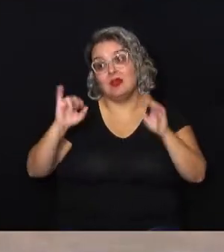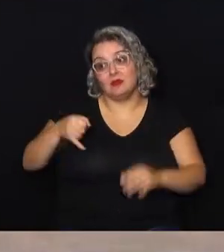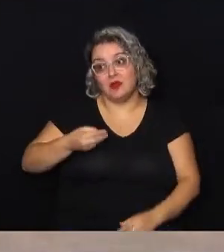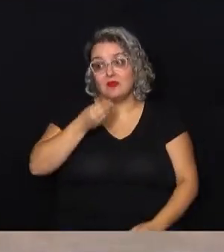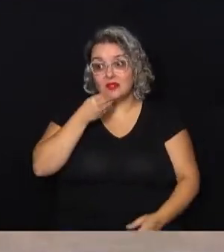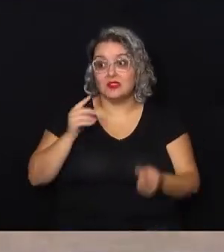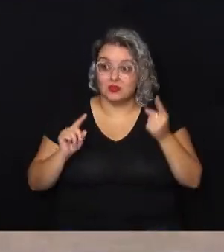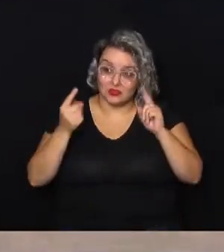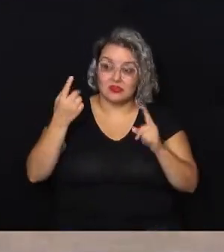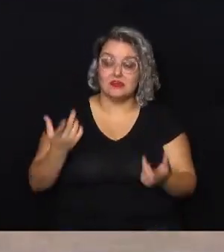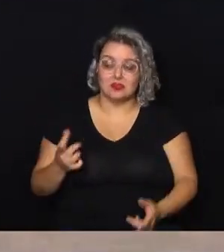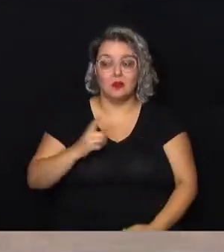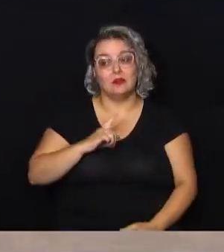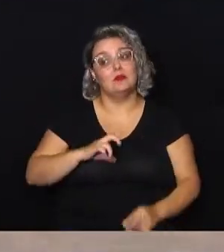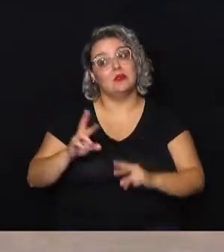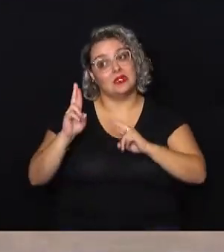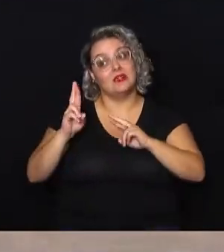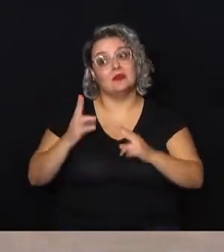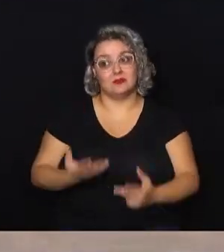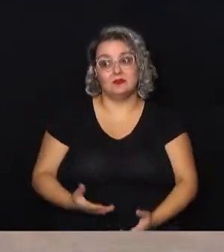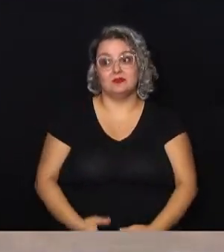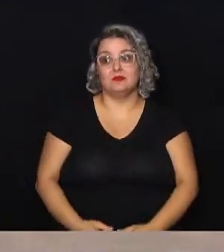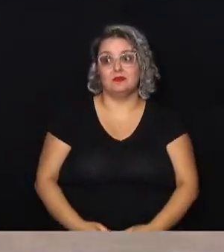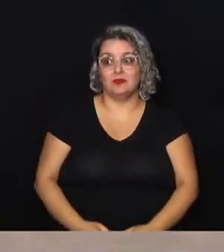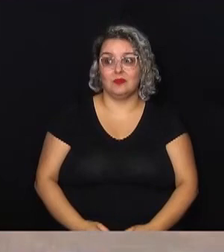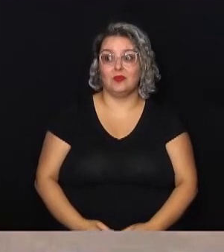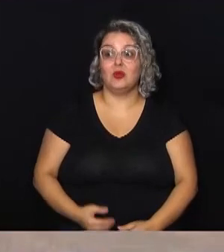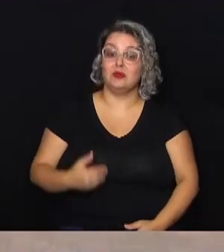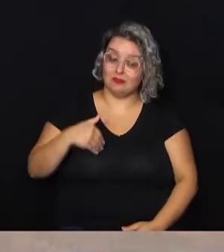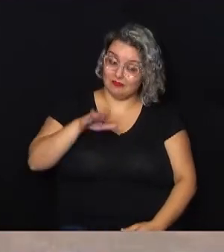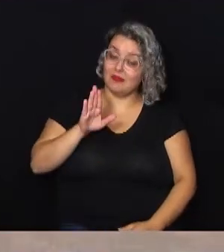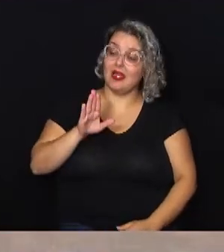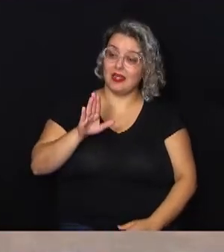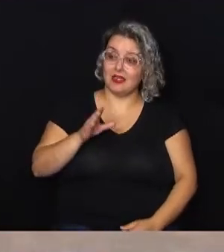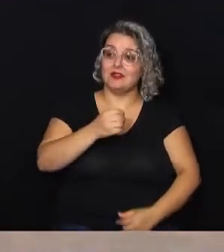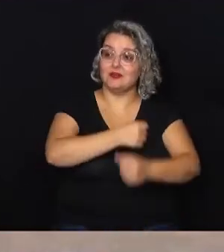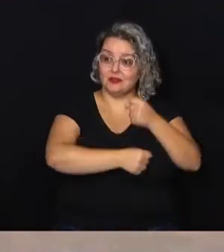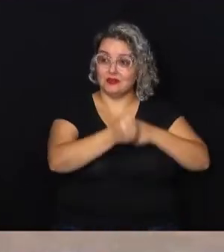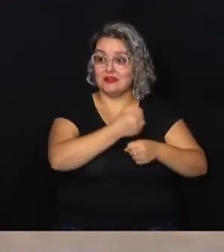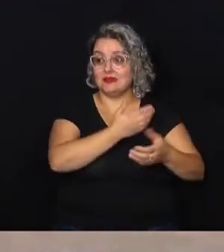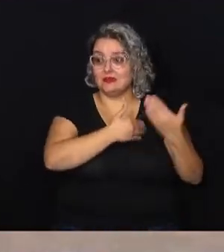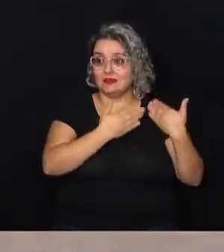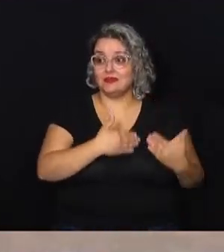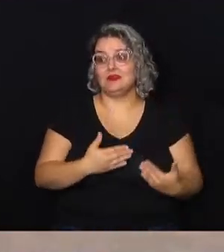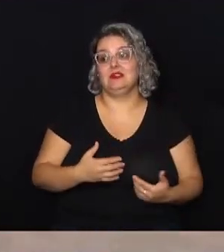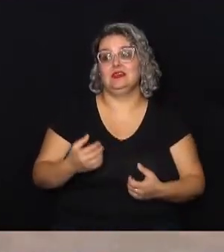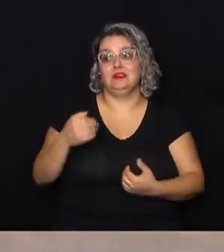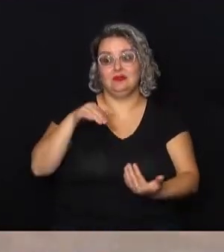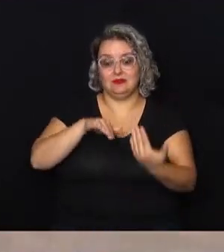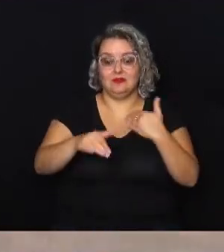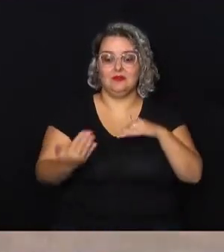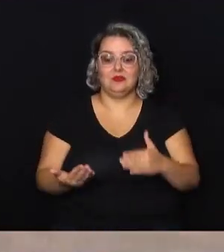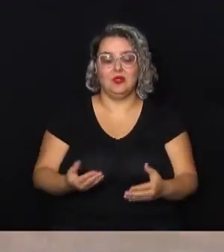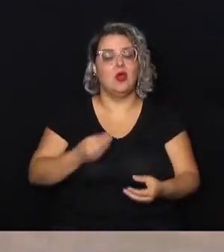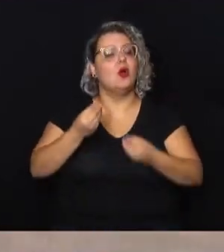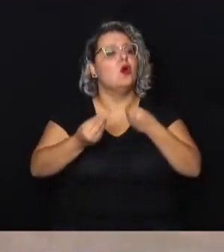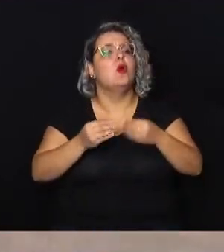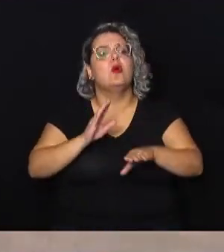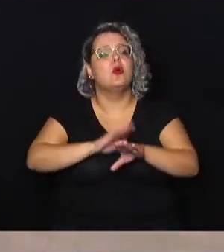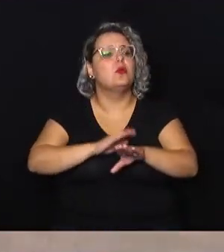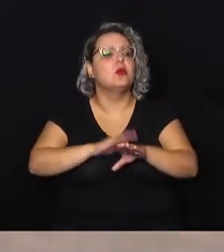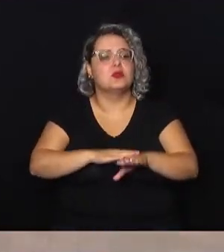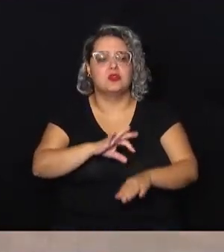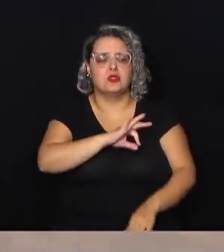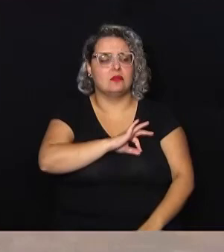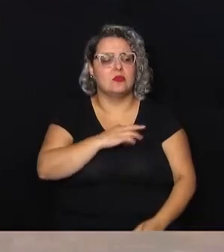carnaval. Então existe uma expectativa superior aos anos anteriores de fluxo de veículos nas rodovias. Como que vai ser a operação da